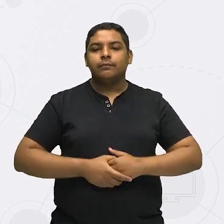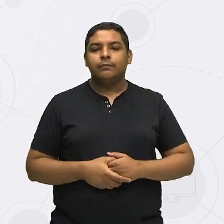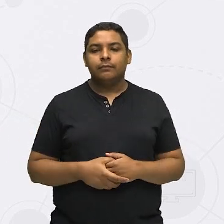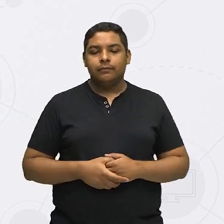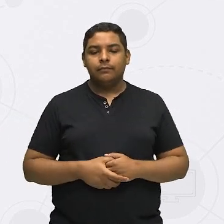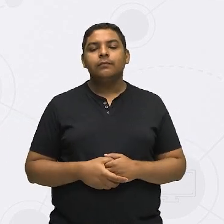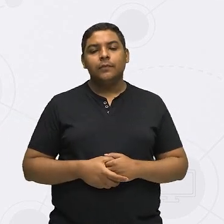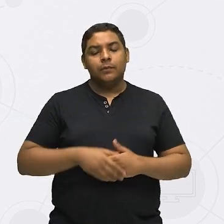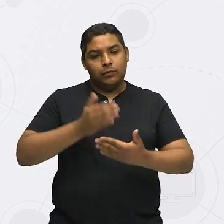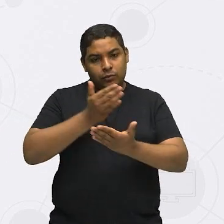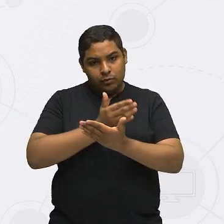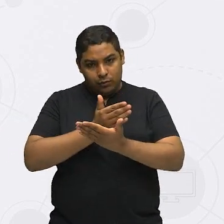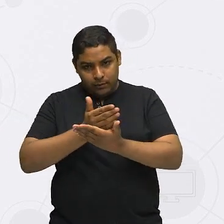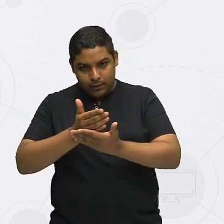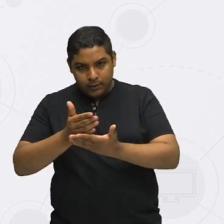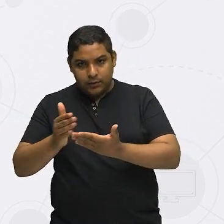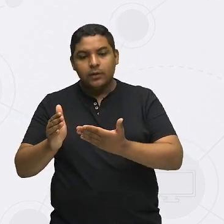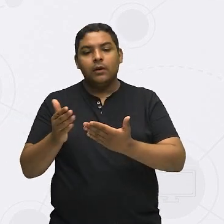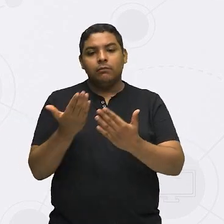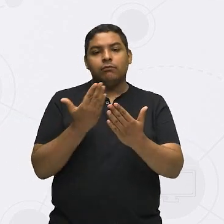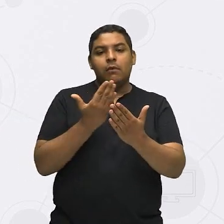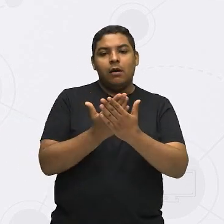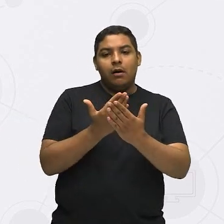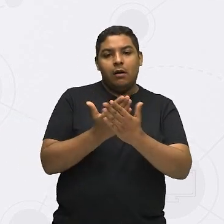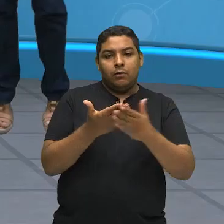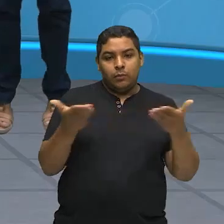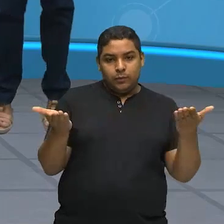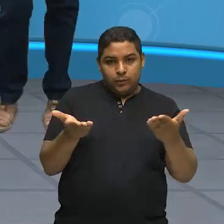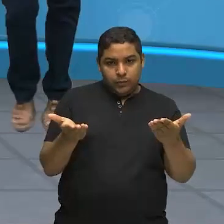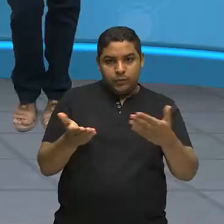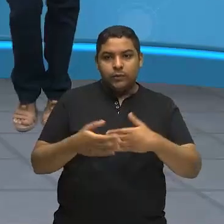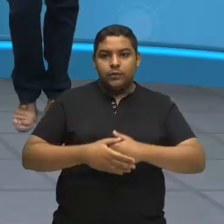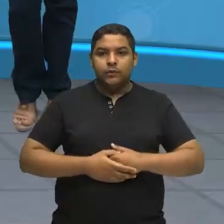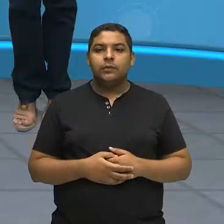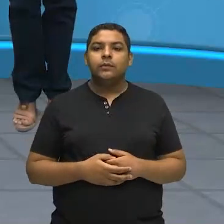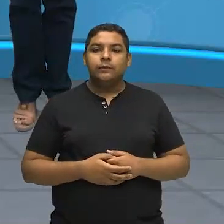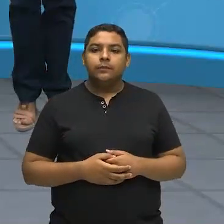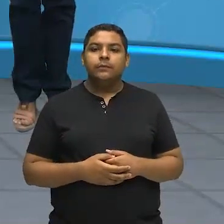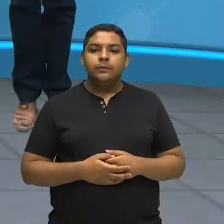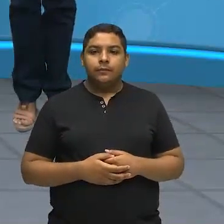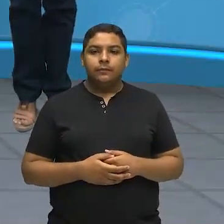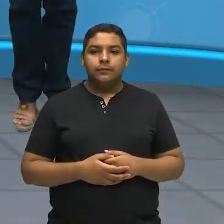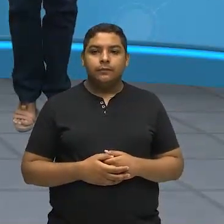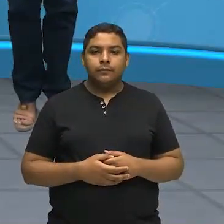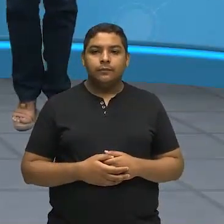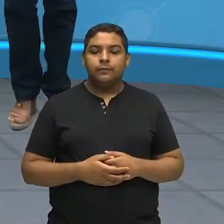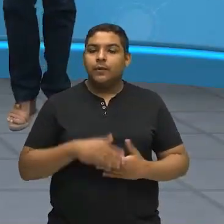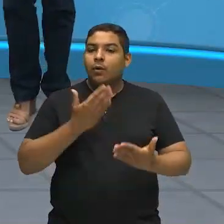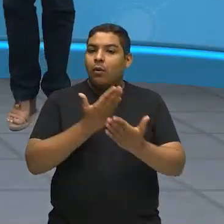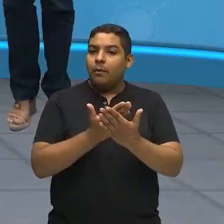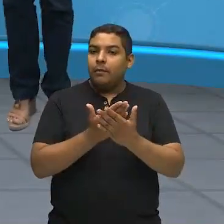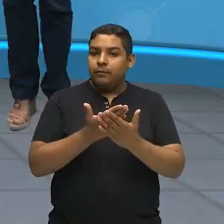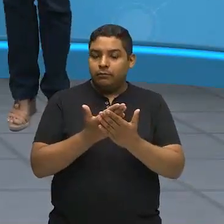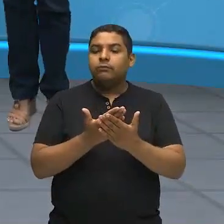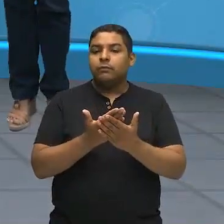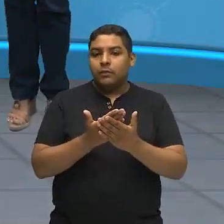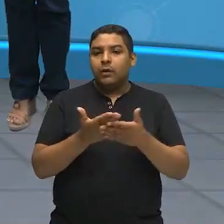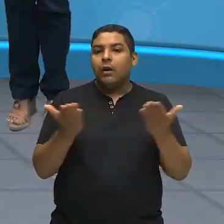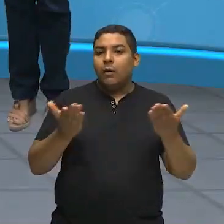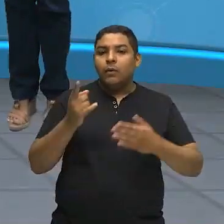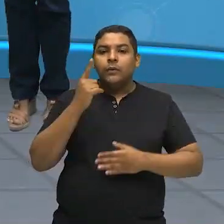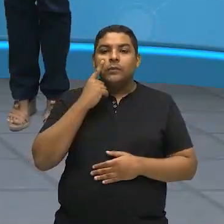dar início à nossa aula de hoje. Bem, vamos iniciar a aula hoje aqui ao lado